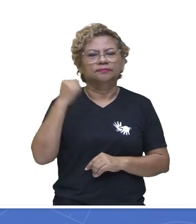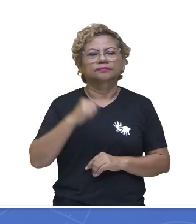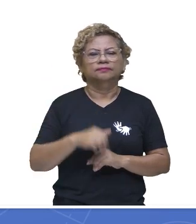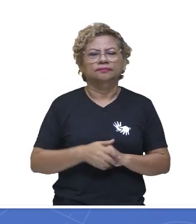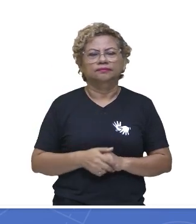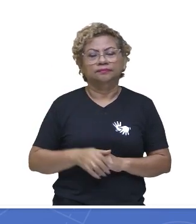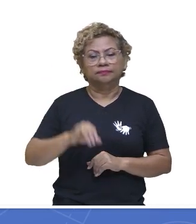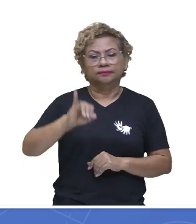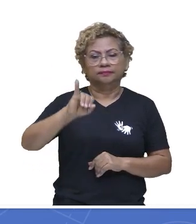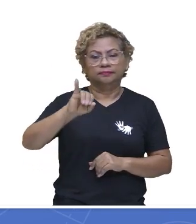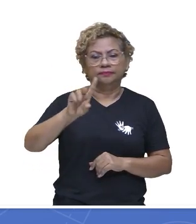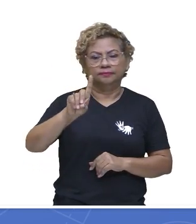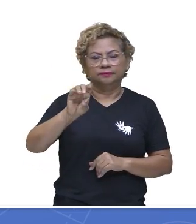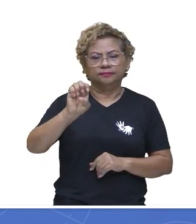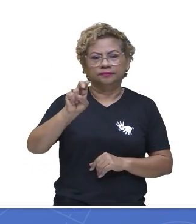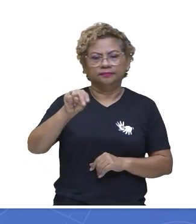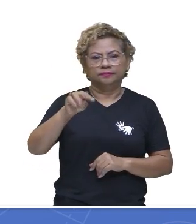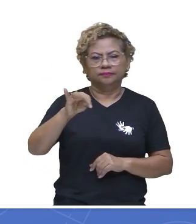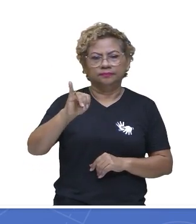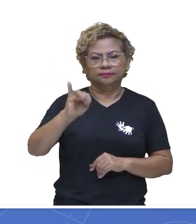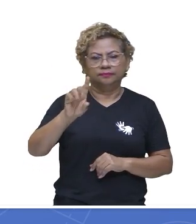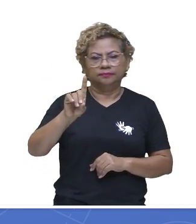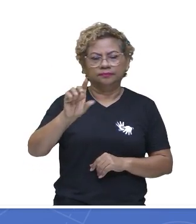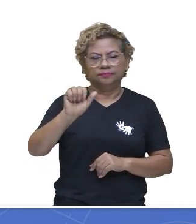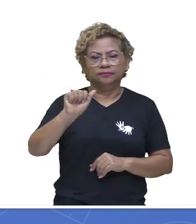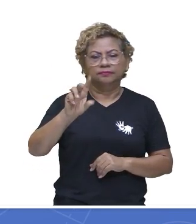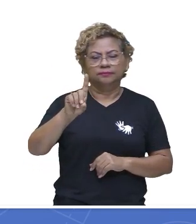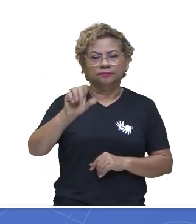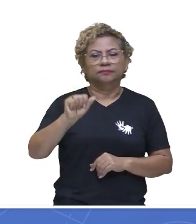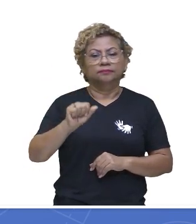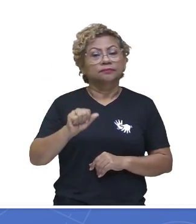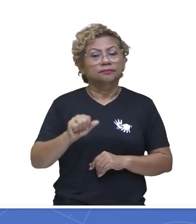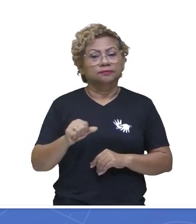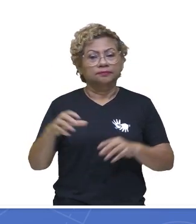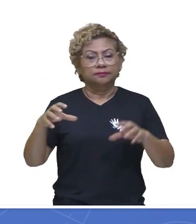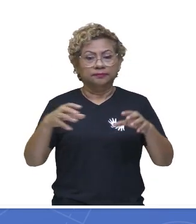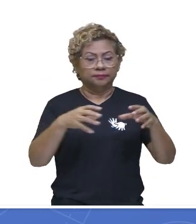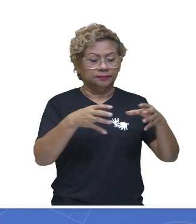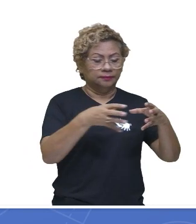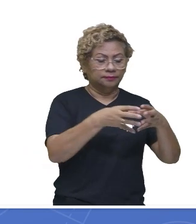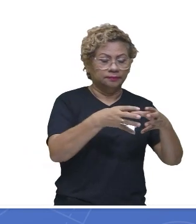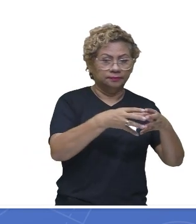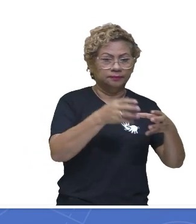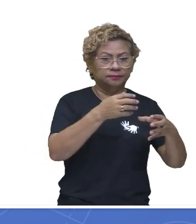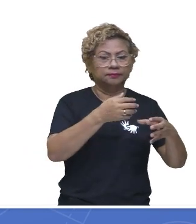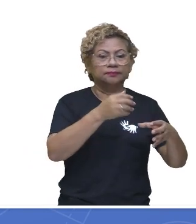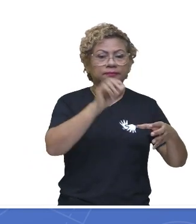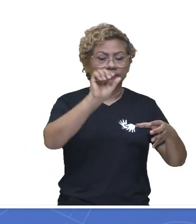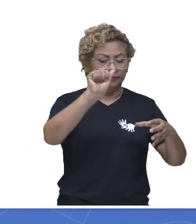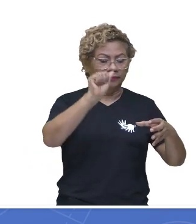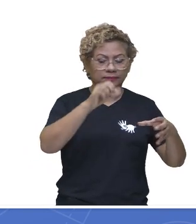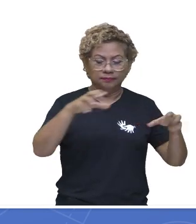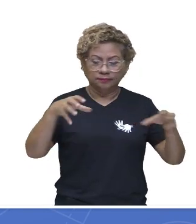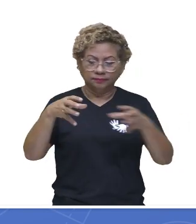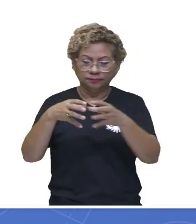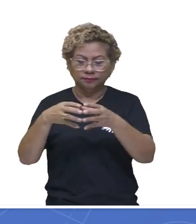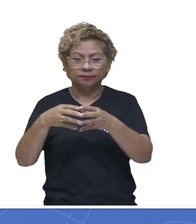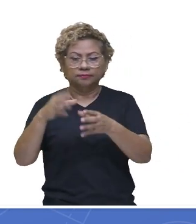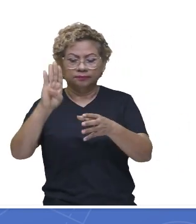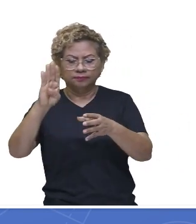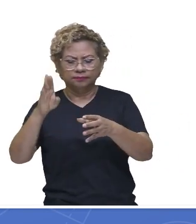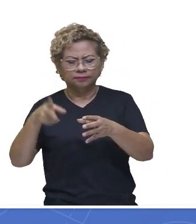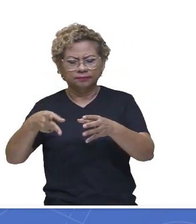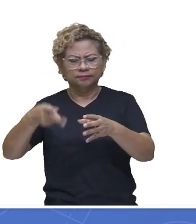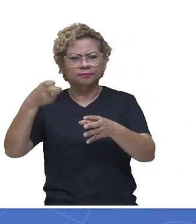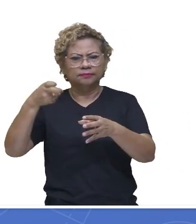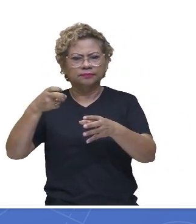demais elementos forem 0, ok? Então, quando você multiplica qualquer matriz com a sua matriz identidade, o resultado vai ser a